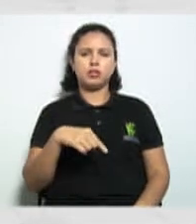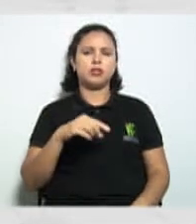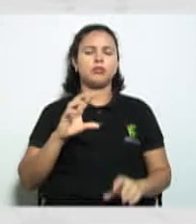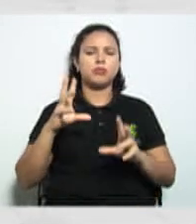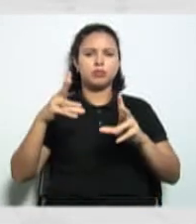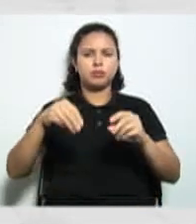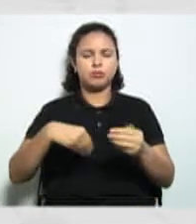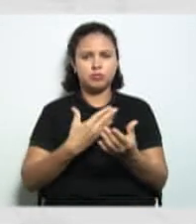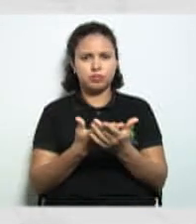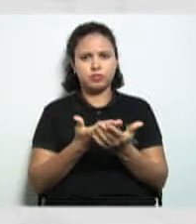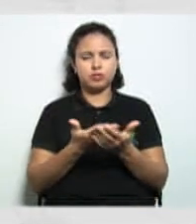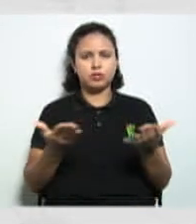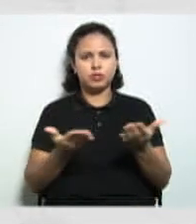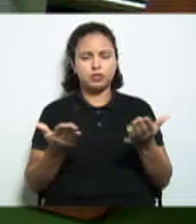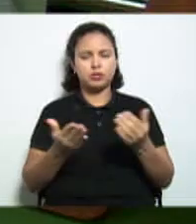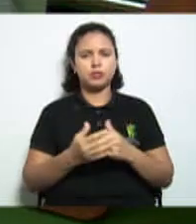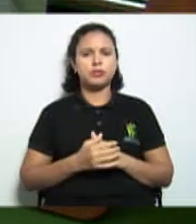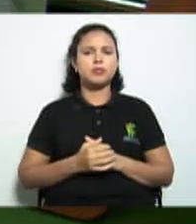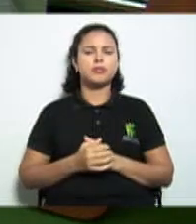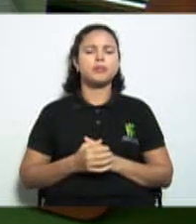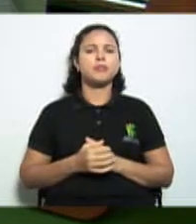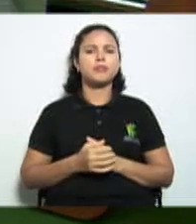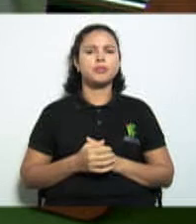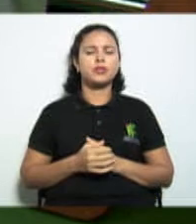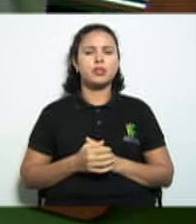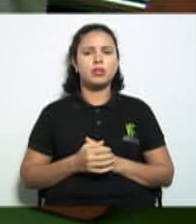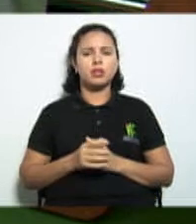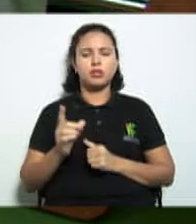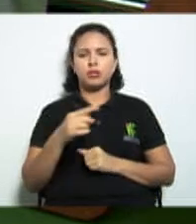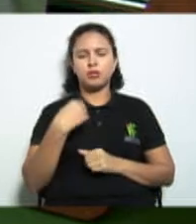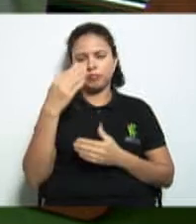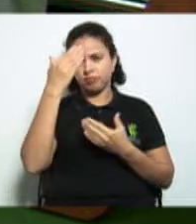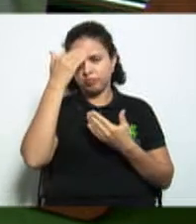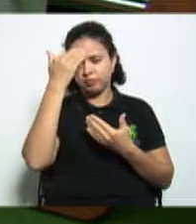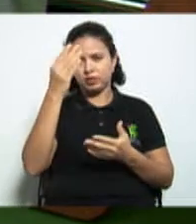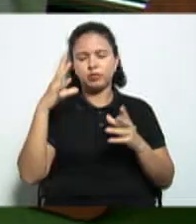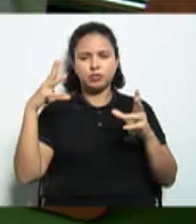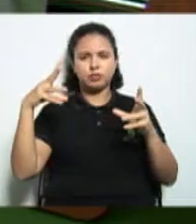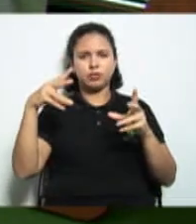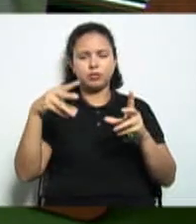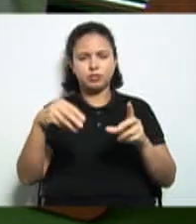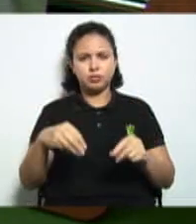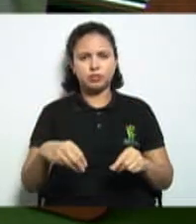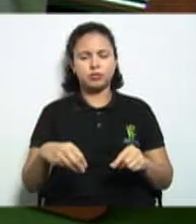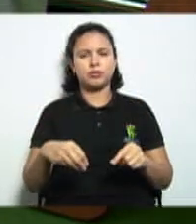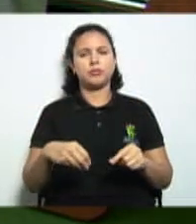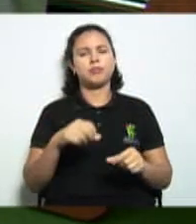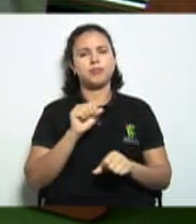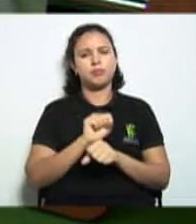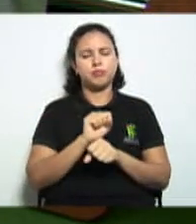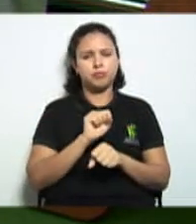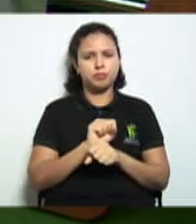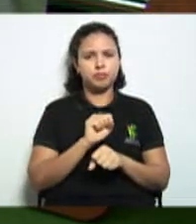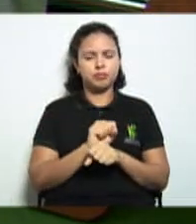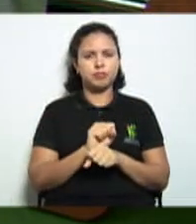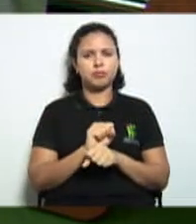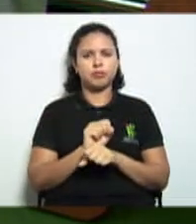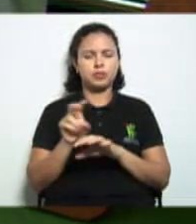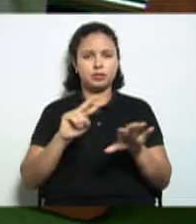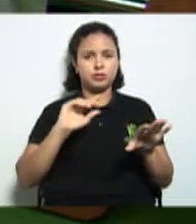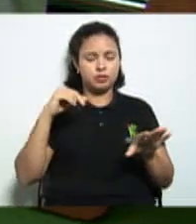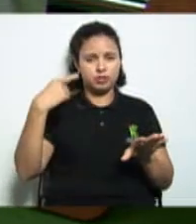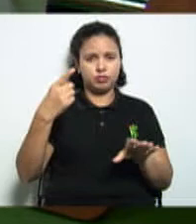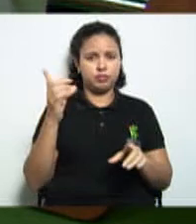da aula de hoje. E nós agradecemos, né, a participação de todos. Esperamos para o nosso